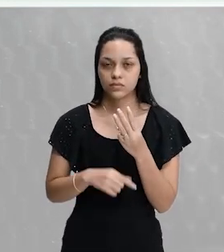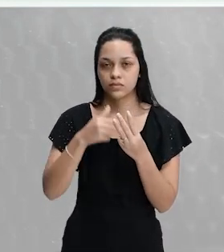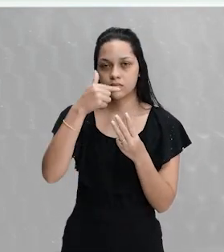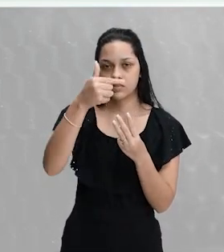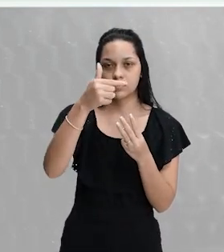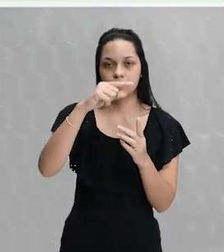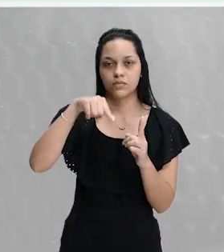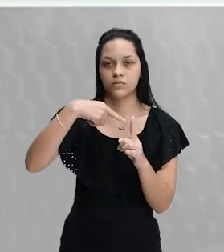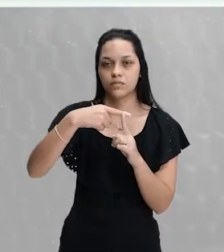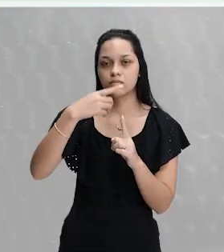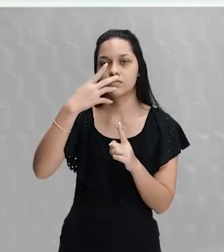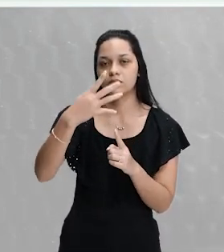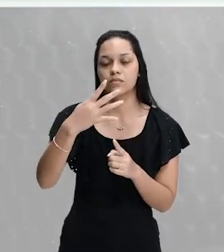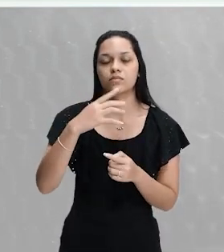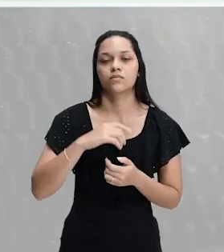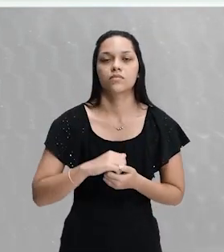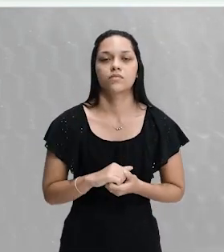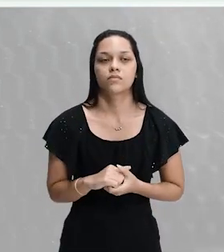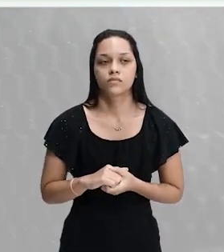quadrado mais 4.